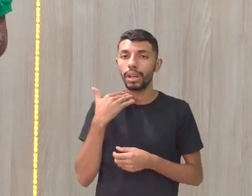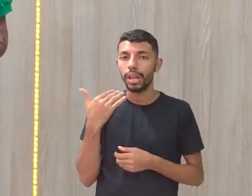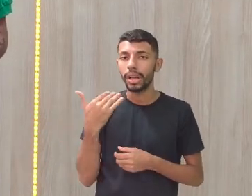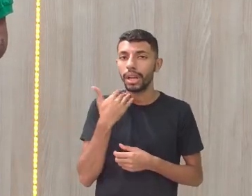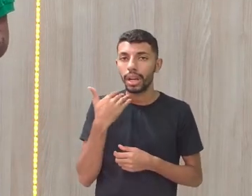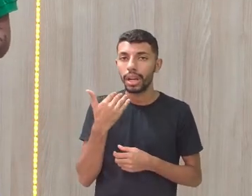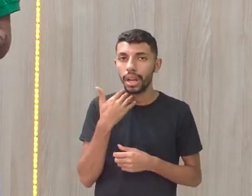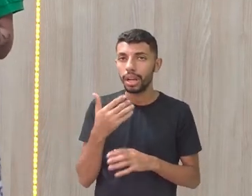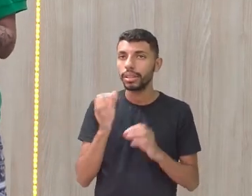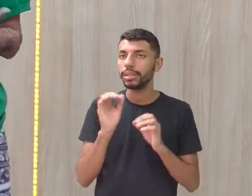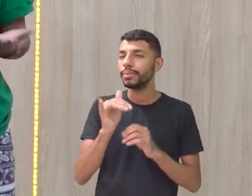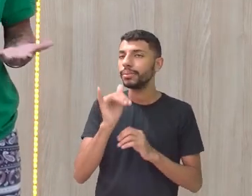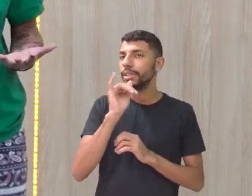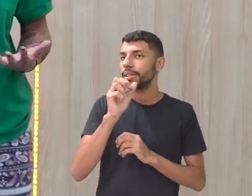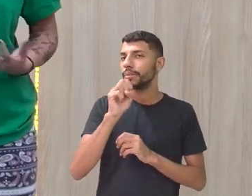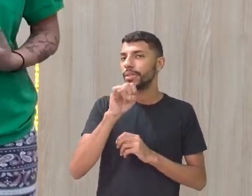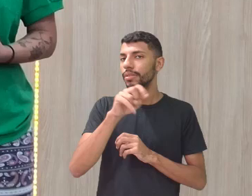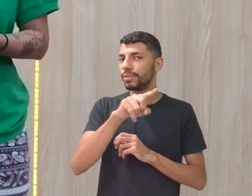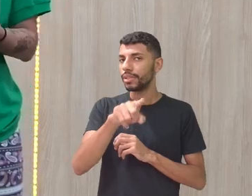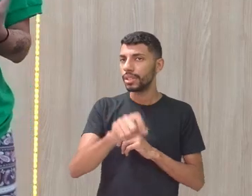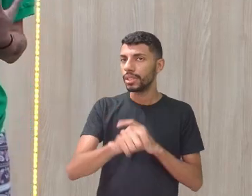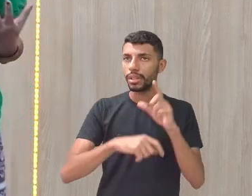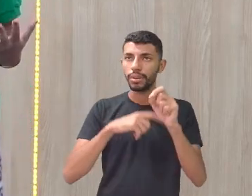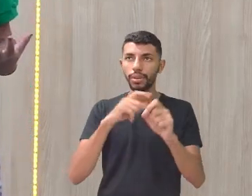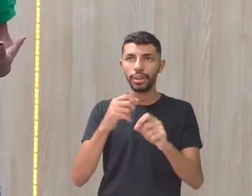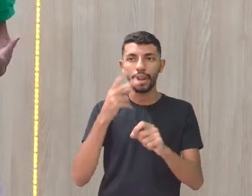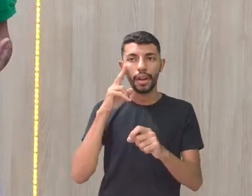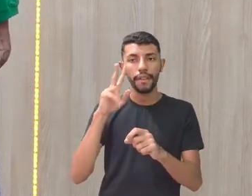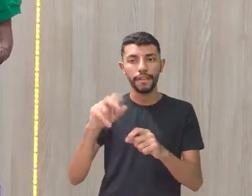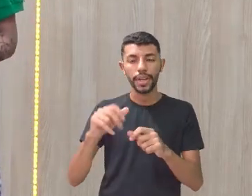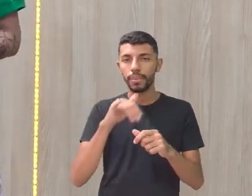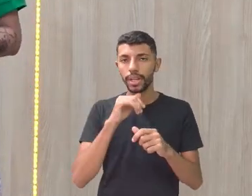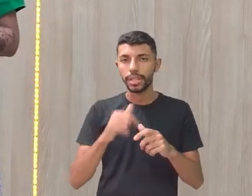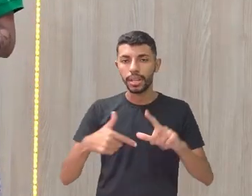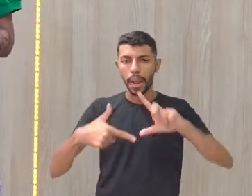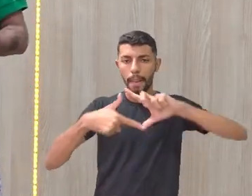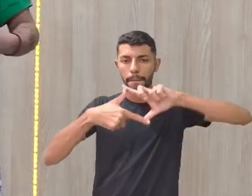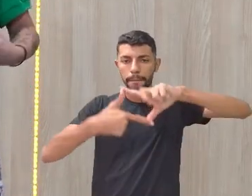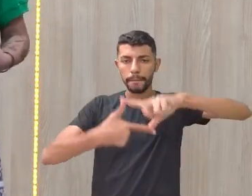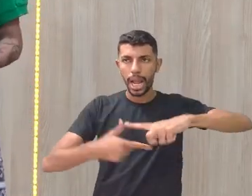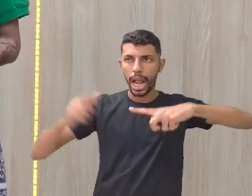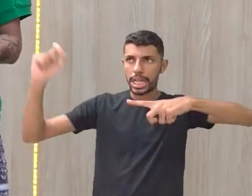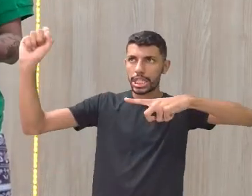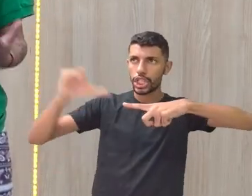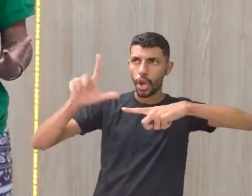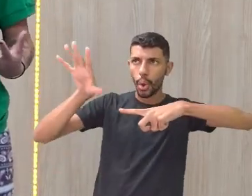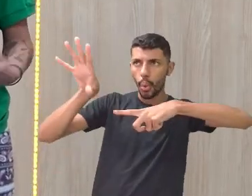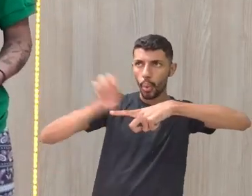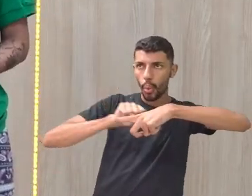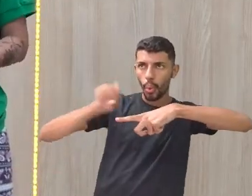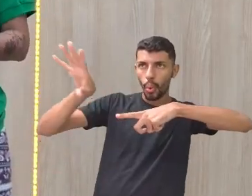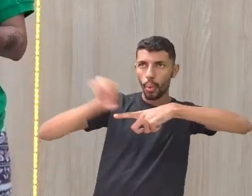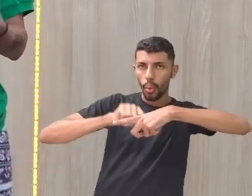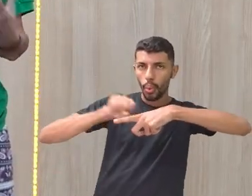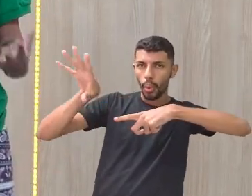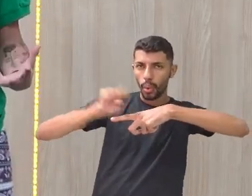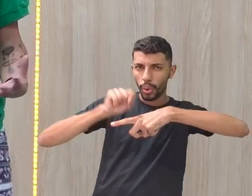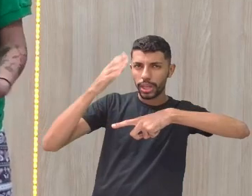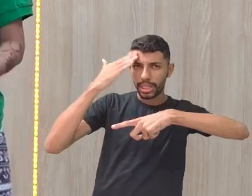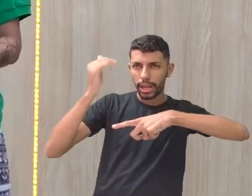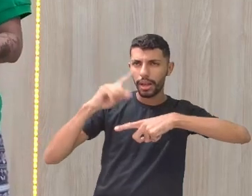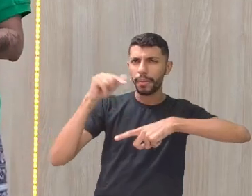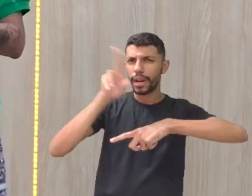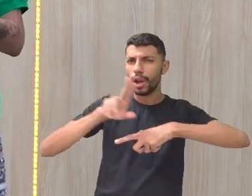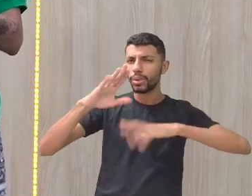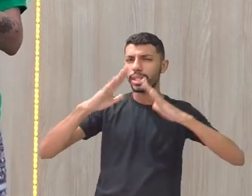Se você, por exemplo, for ver essas placas solares mesmo, para utilizar, né, nas nossas